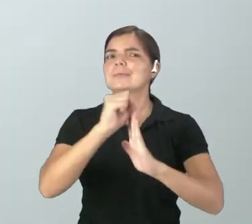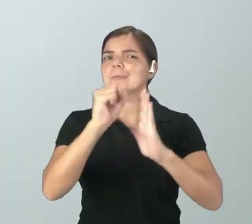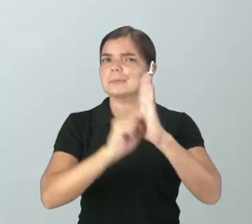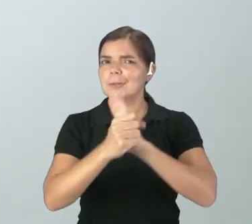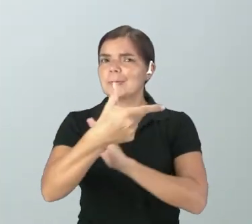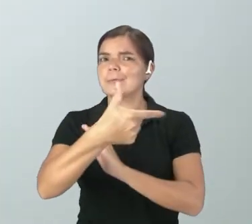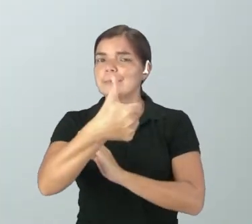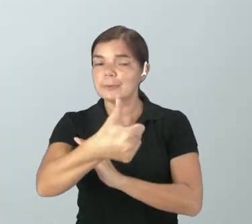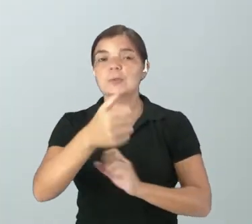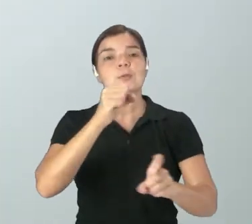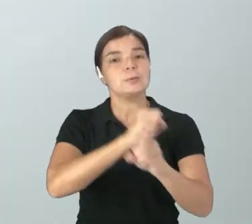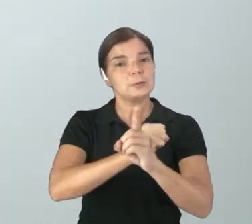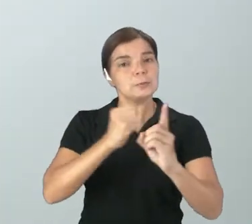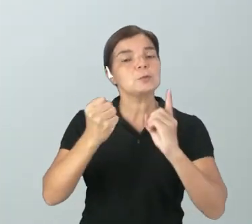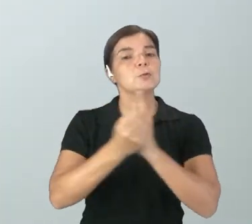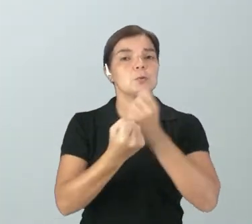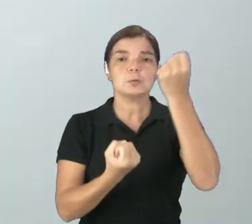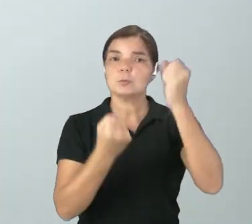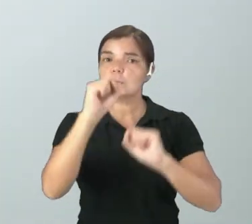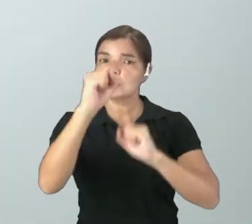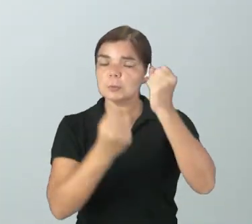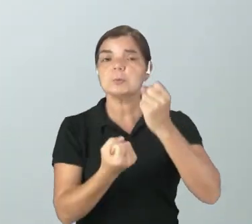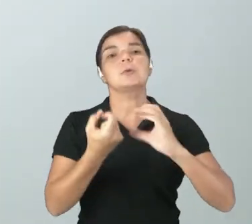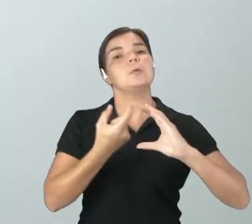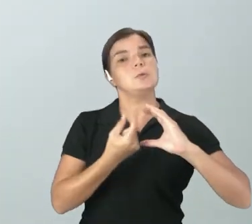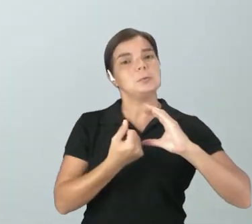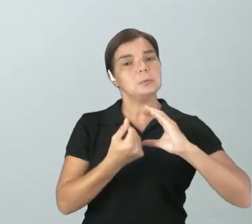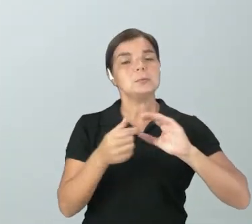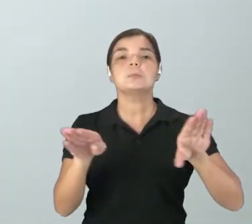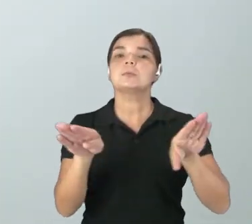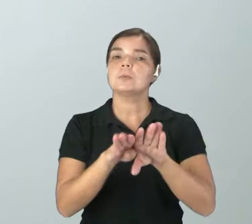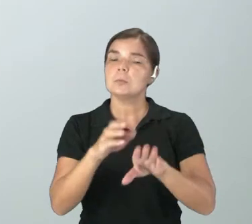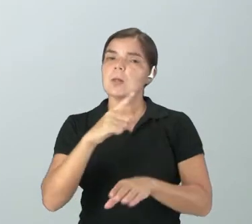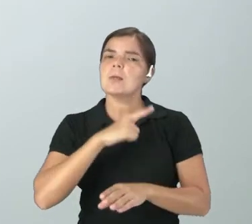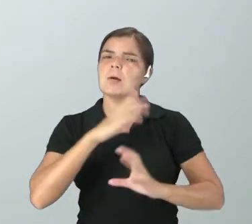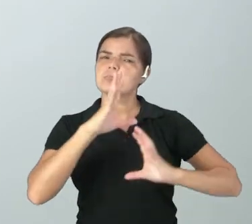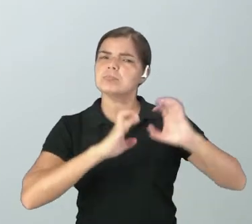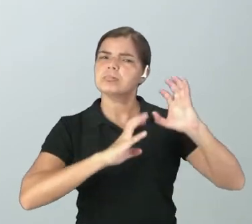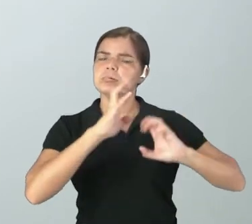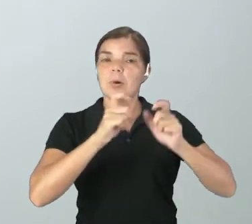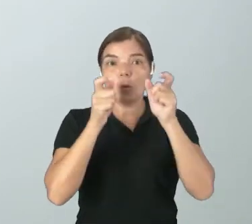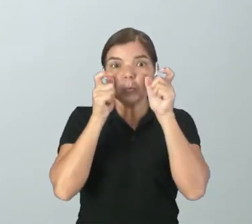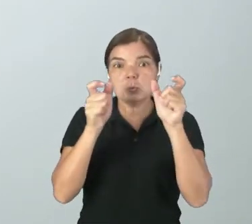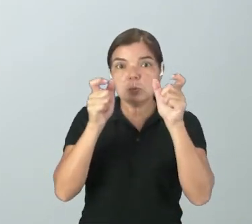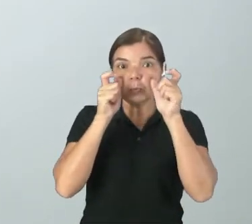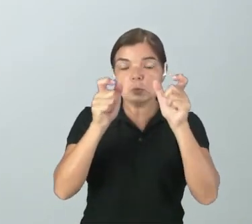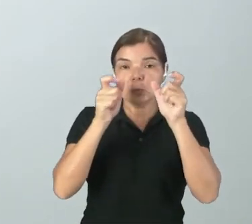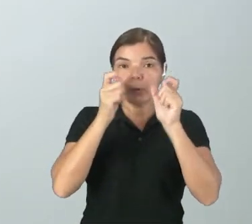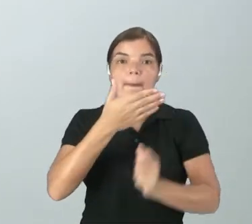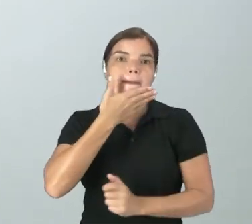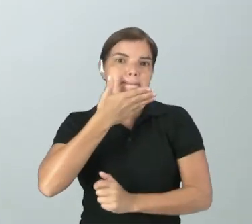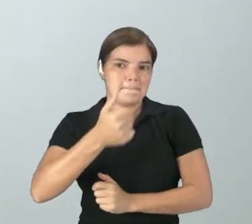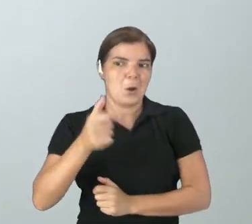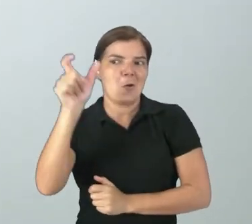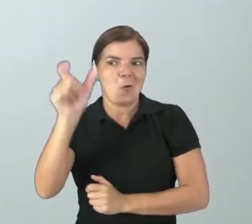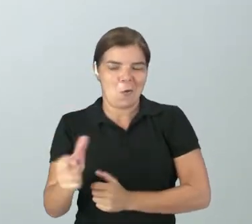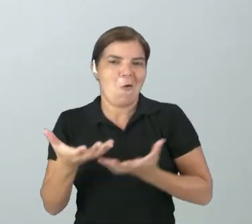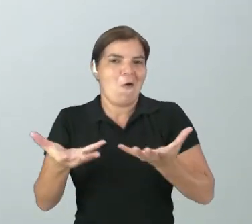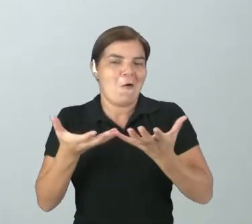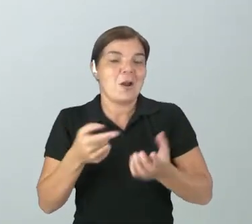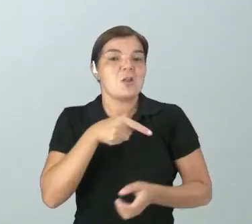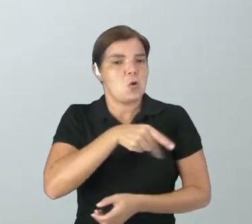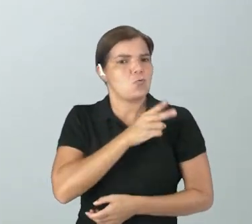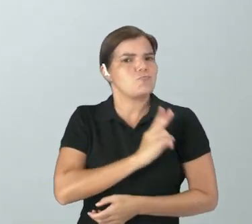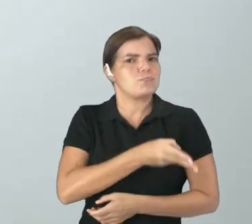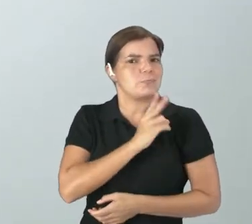século XXI. Dessas sociedades industriais, dessas sociedades capitalistas, que tem esse conflito de interesses de que um quer melhorar de vida e o